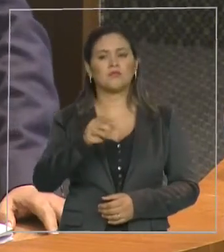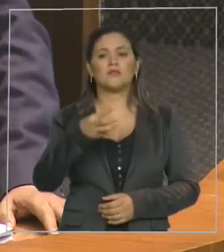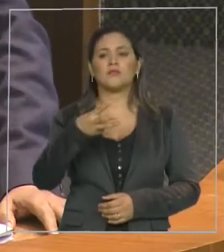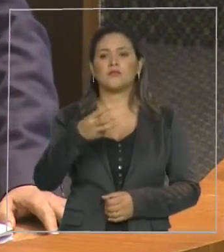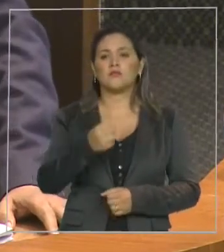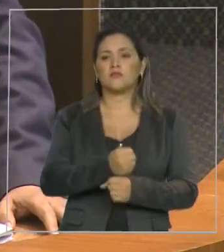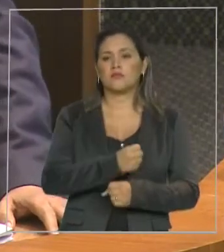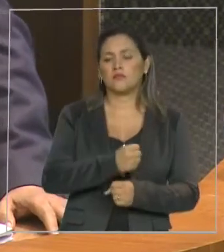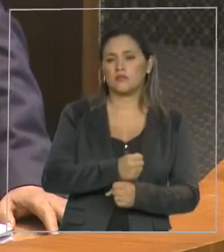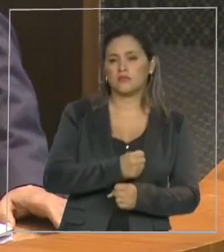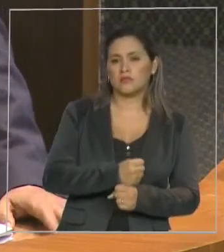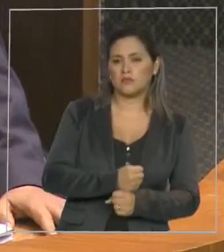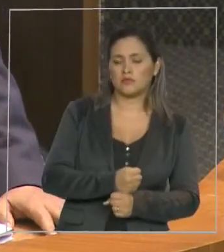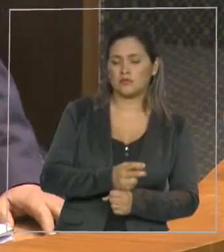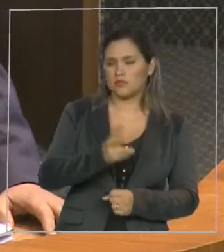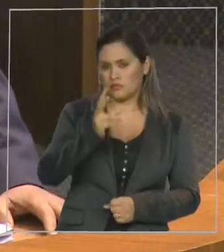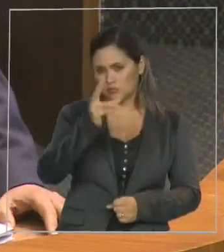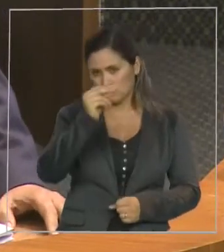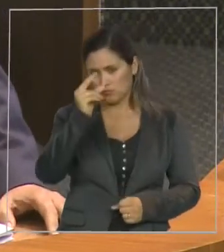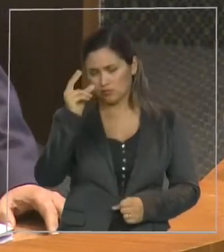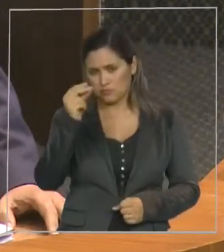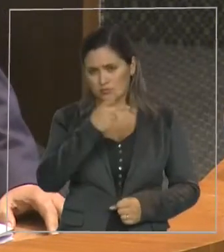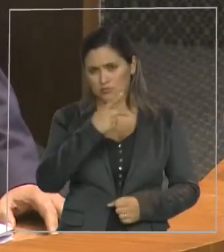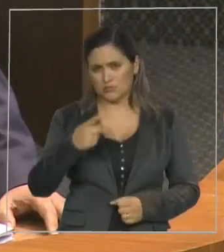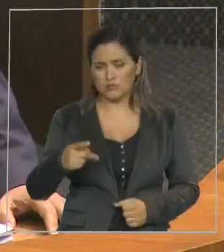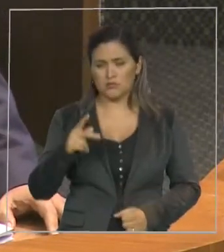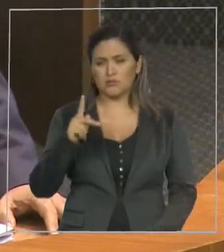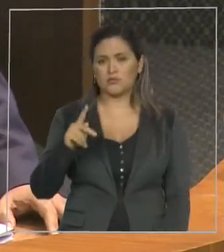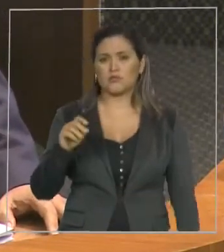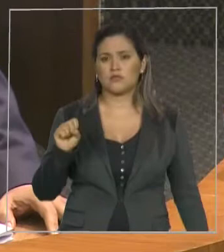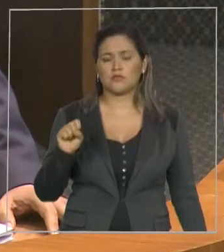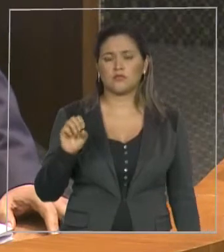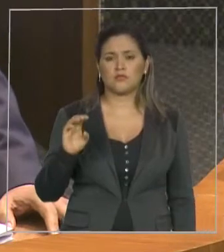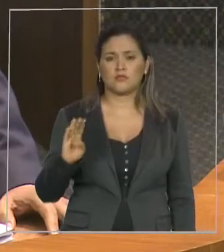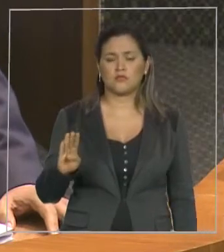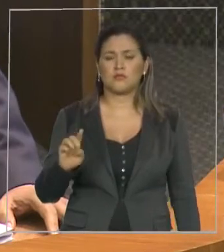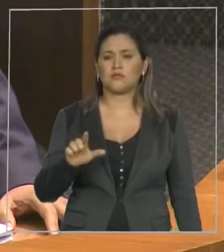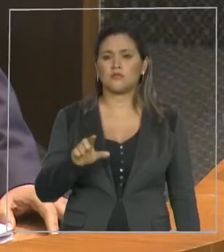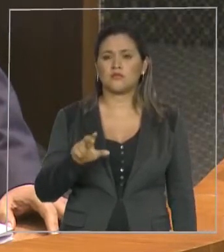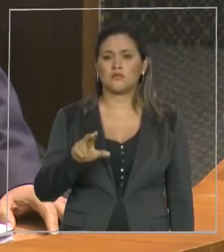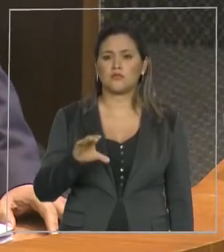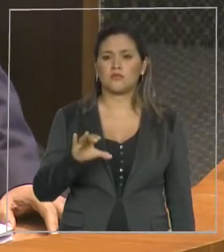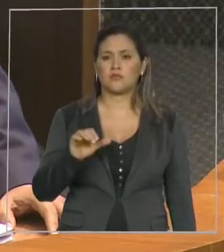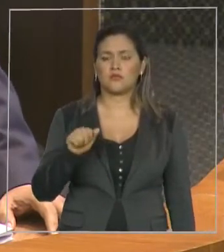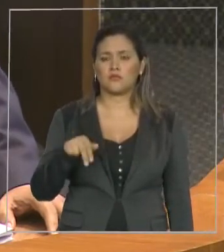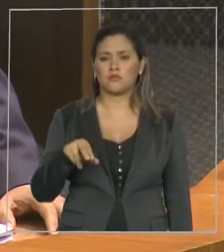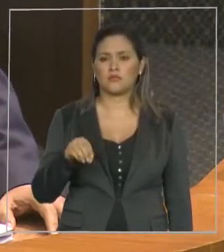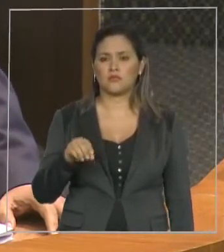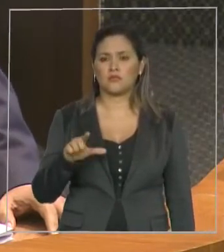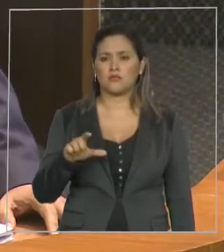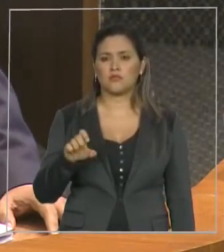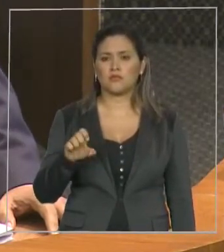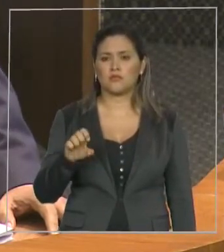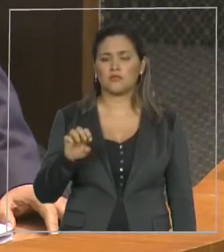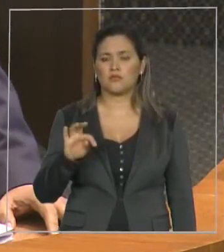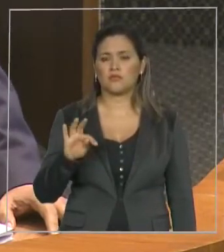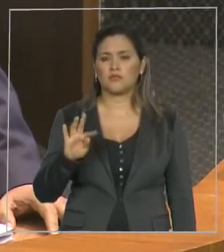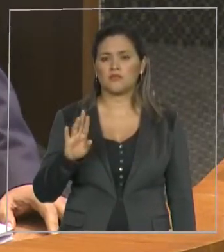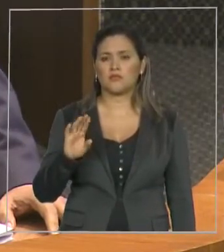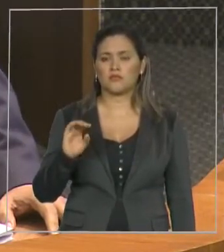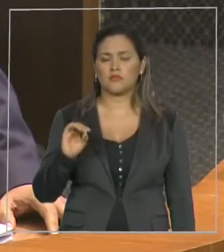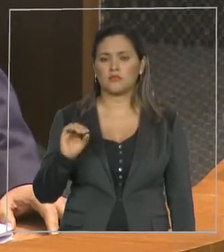prefeito, presidente do PSB no Maranhão, o prefeito Luciano Leitoa, foi reconduzido para a